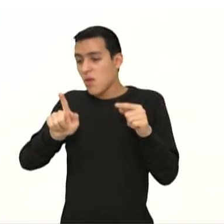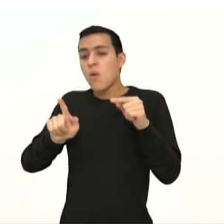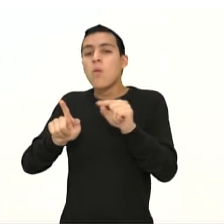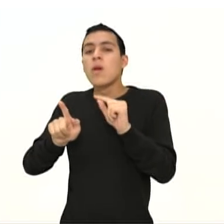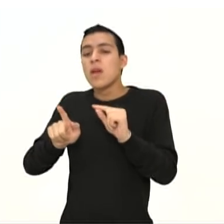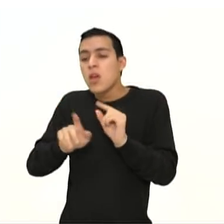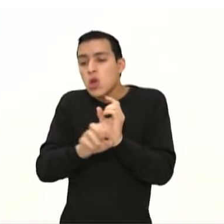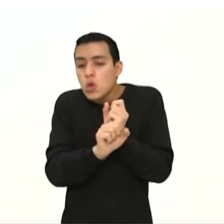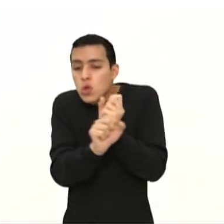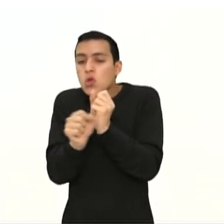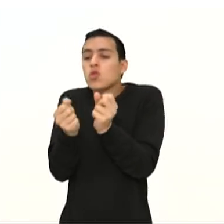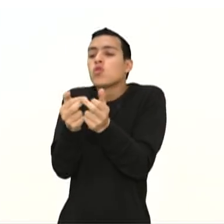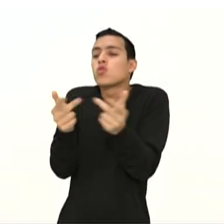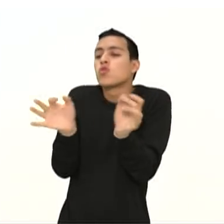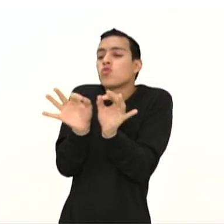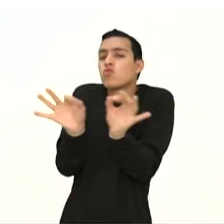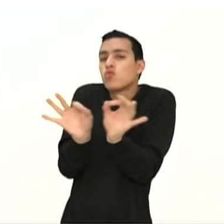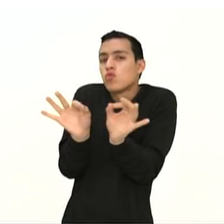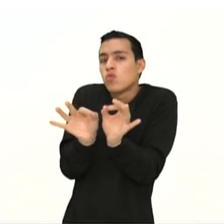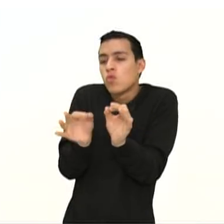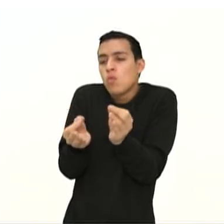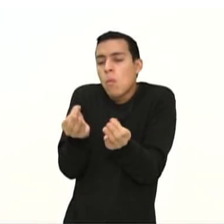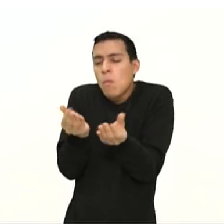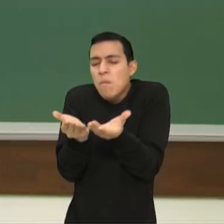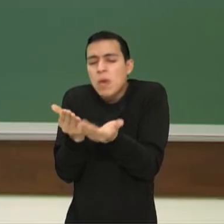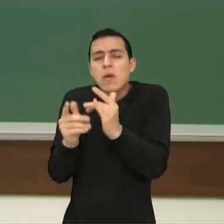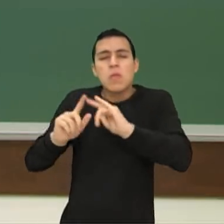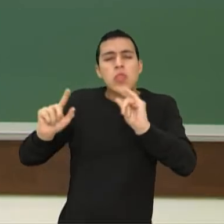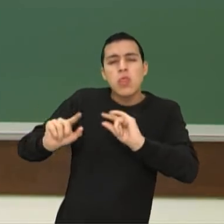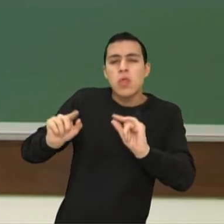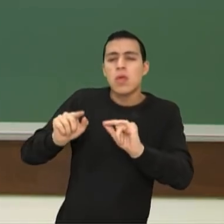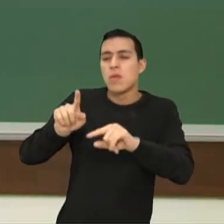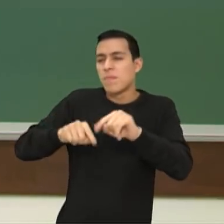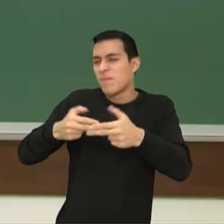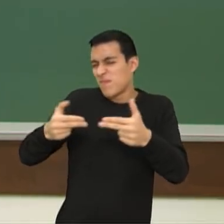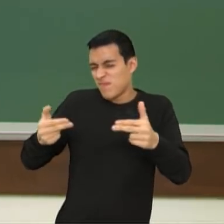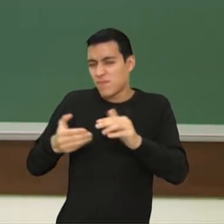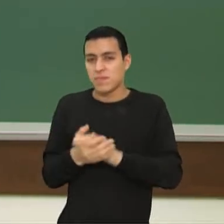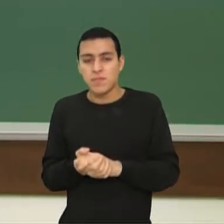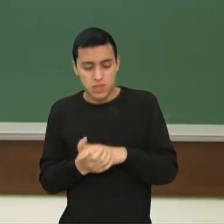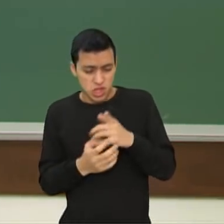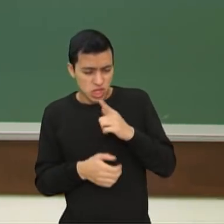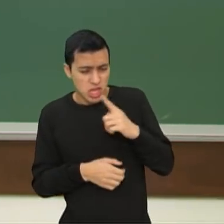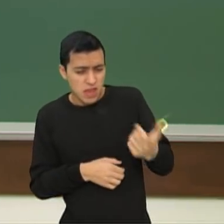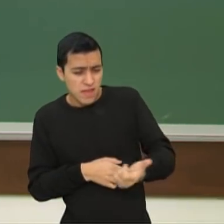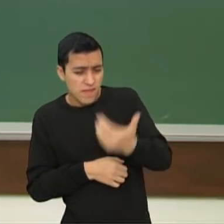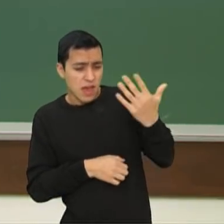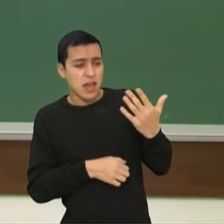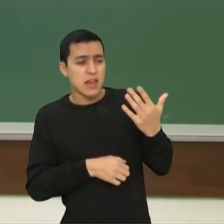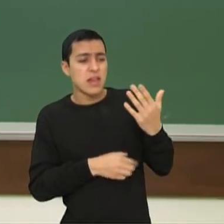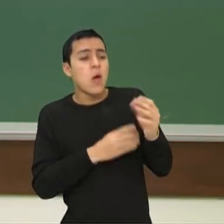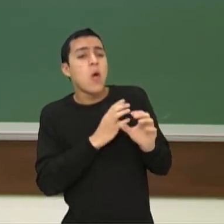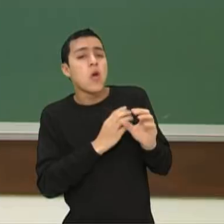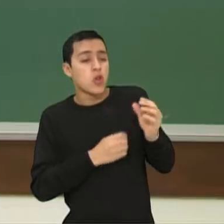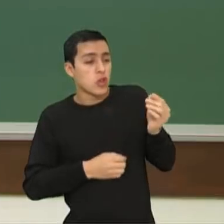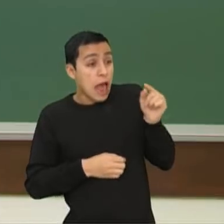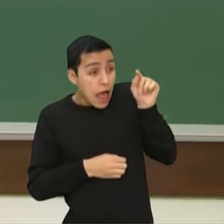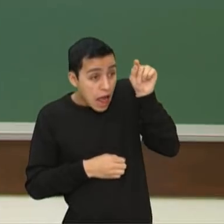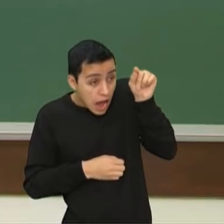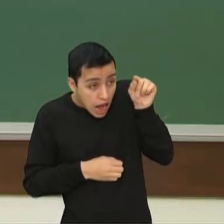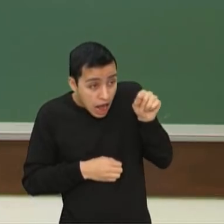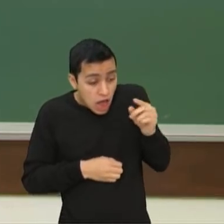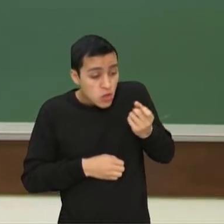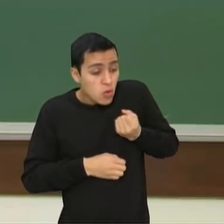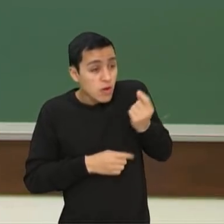nas medidas de pequenas quantidades de massa. Então, nós temos várias unidades de medida.